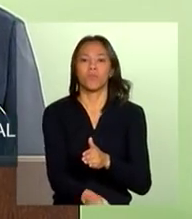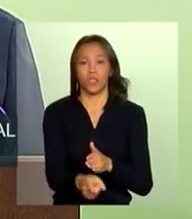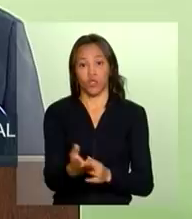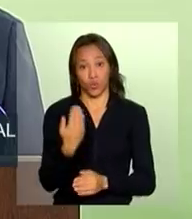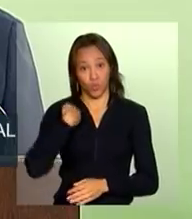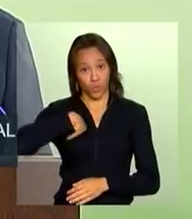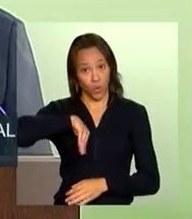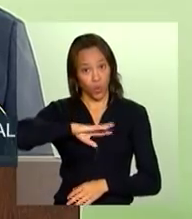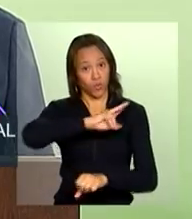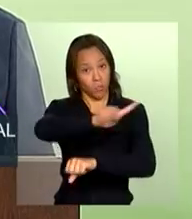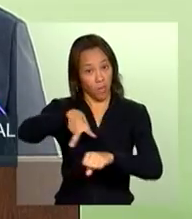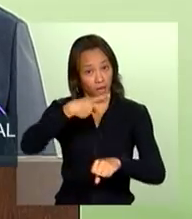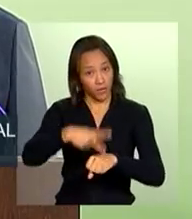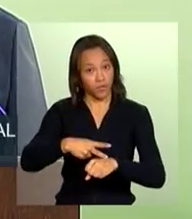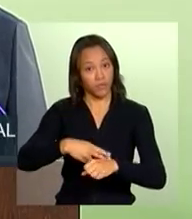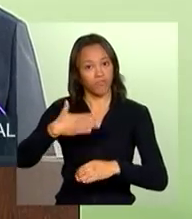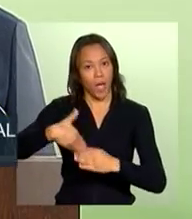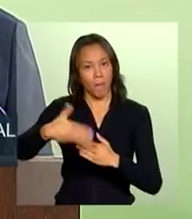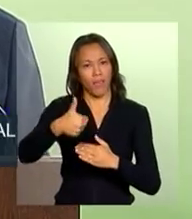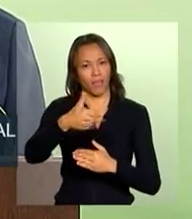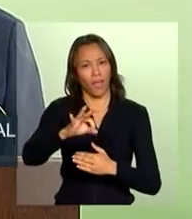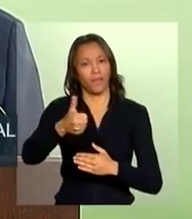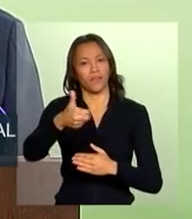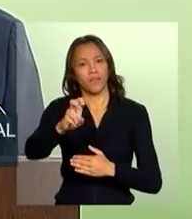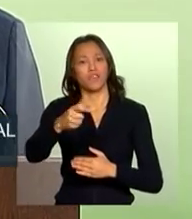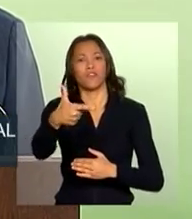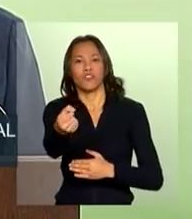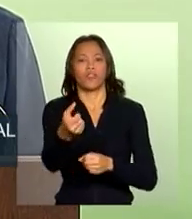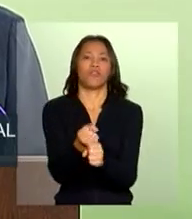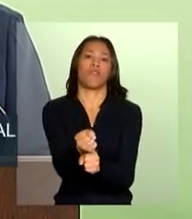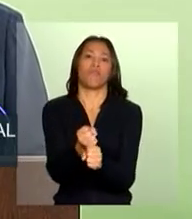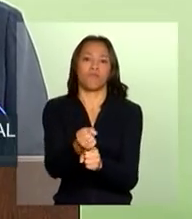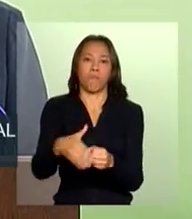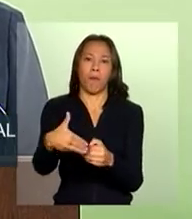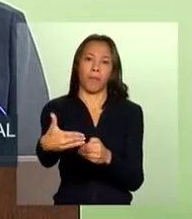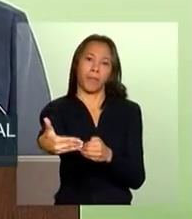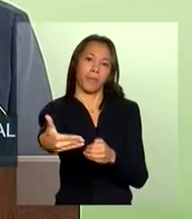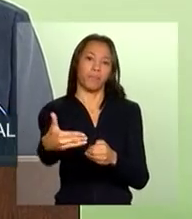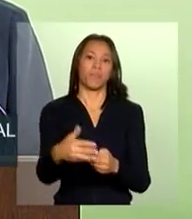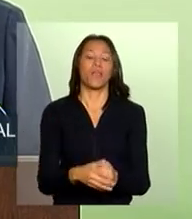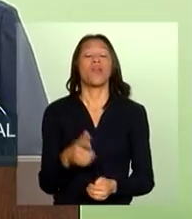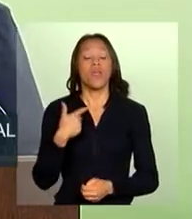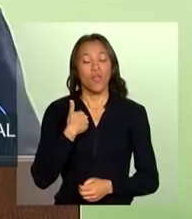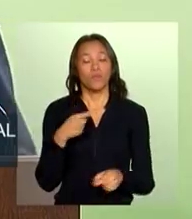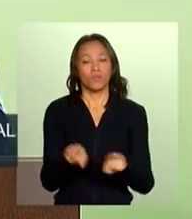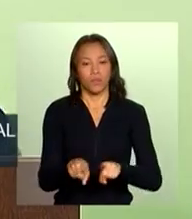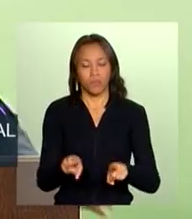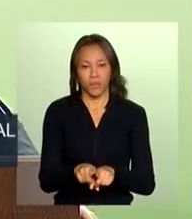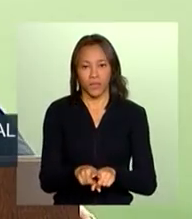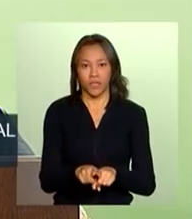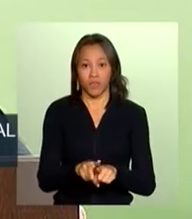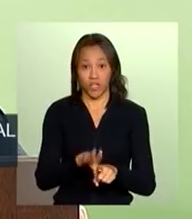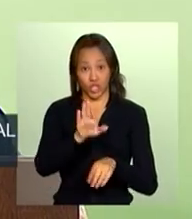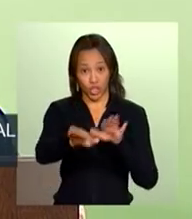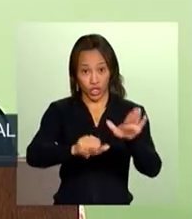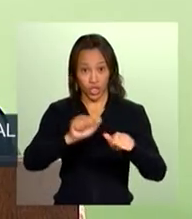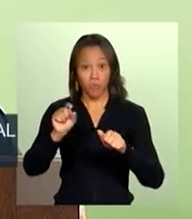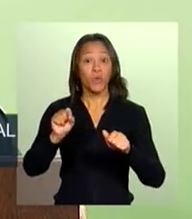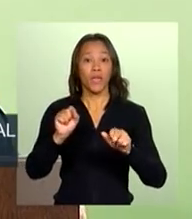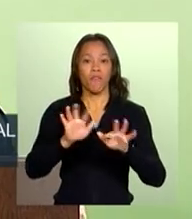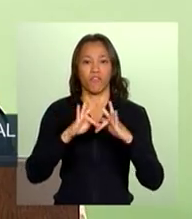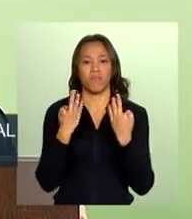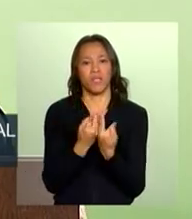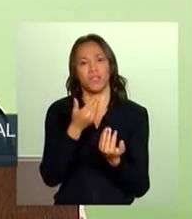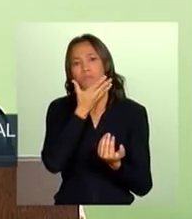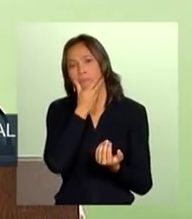o nosso país nos próximos 10, 15, 20 anos. Eu conclamo também as famílias, as